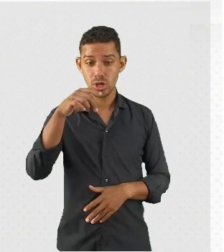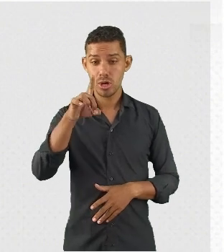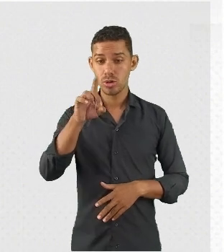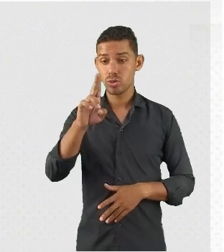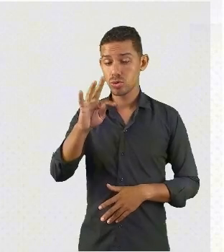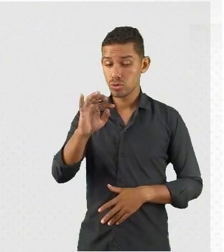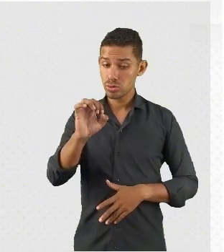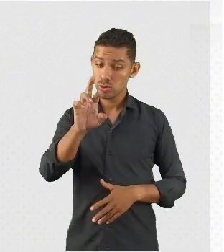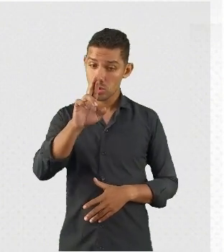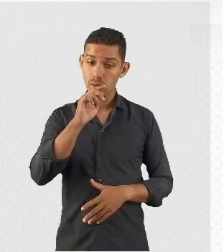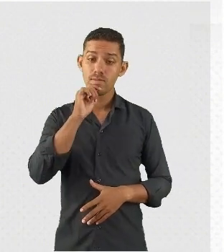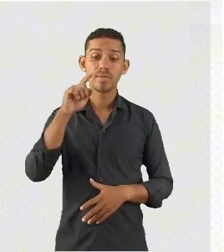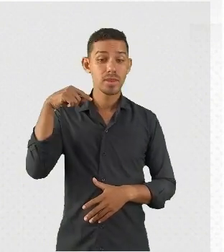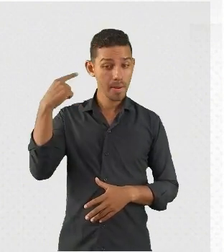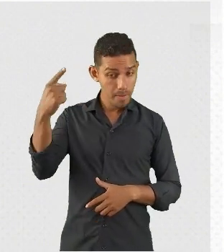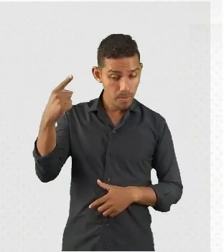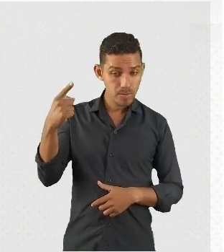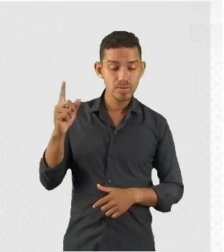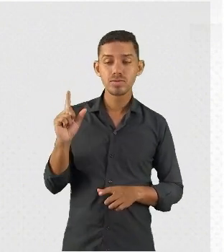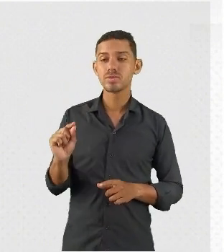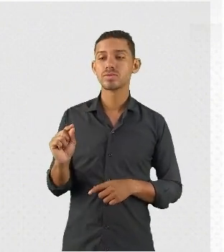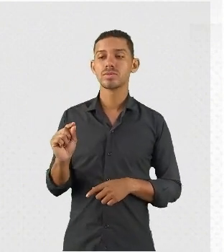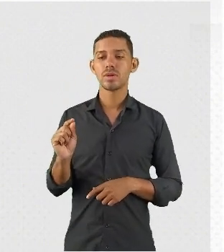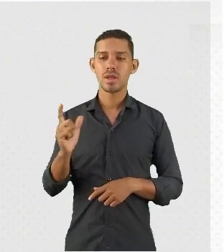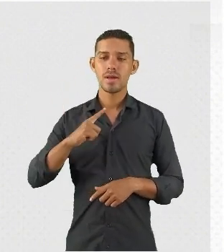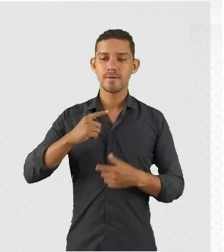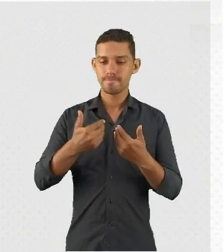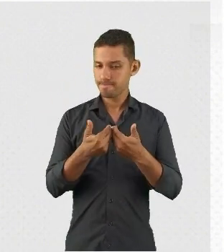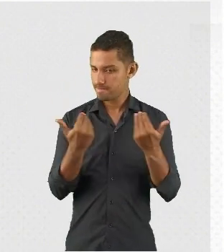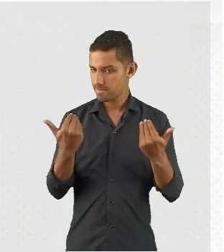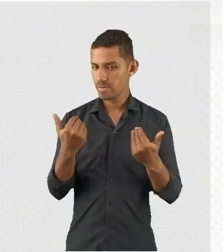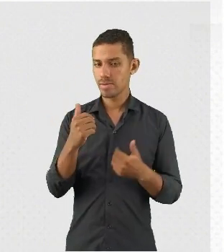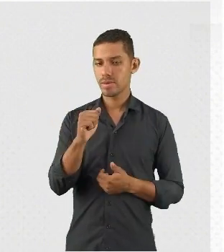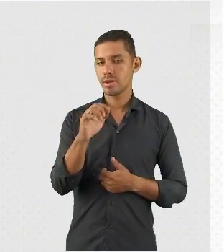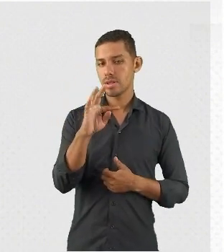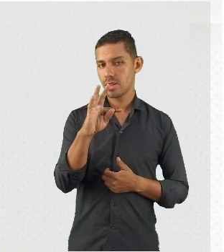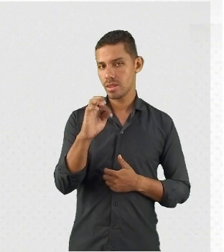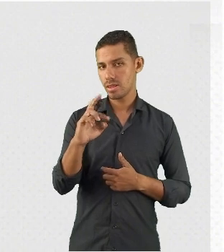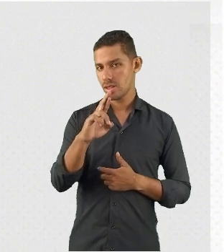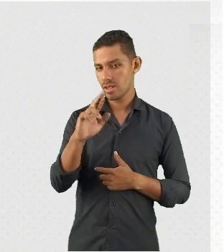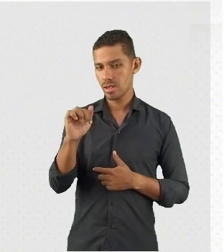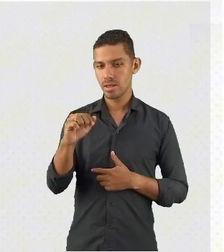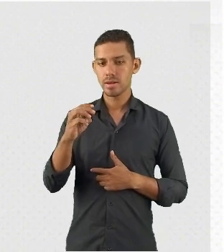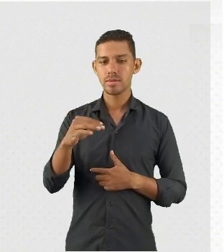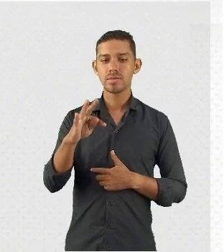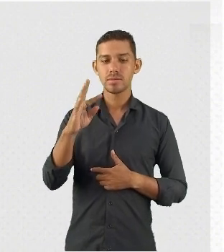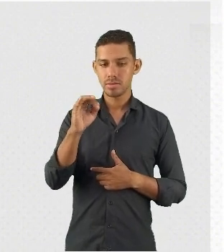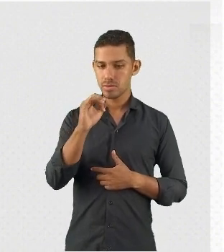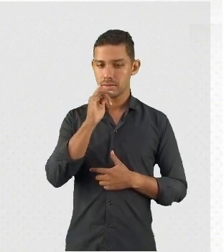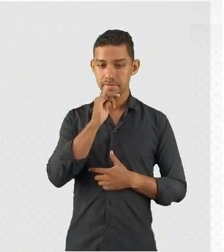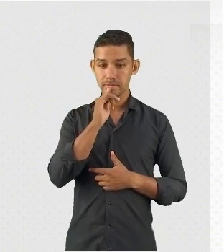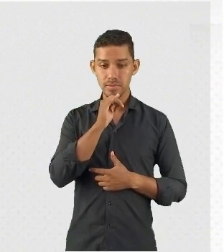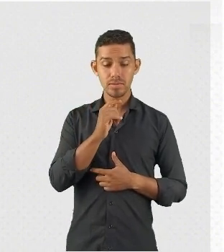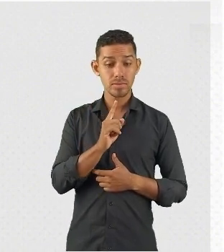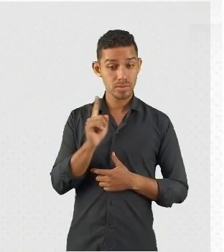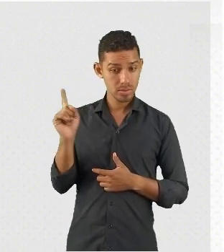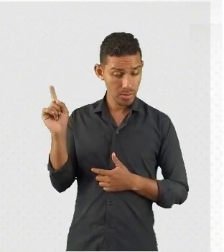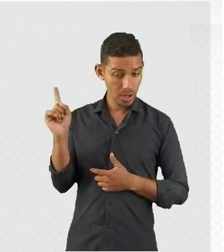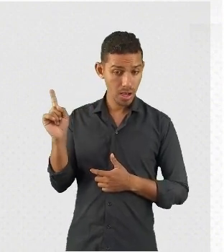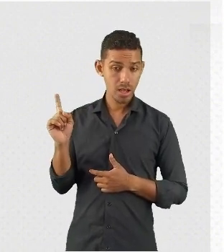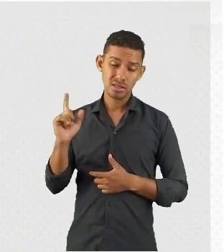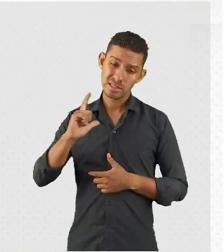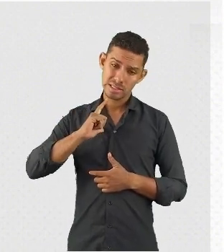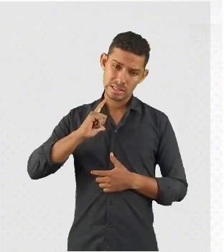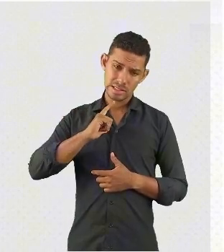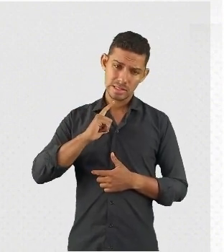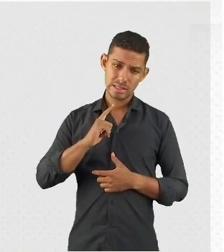que eu desligar o aterramento. E esses prótons que estavam aqui, essas cargas positivas